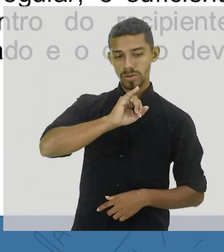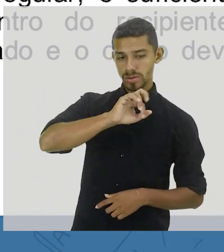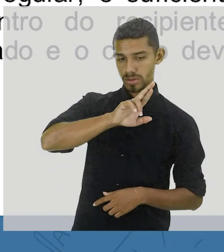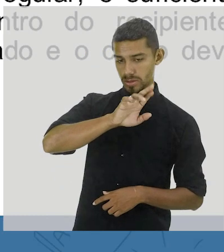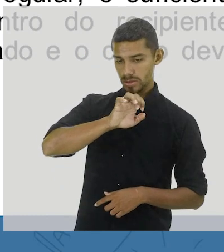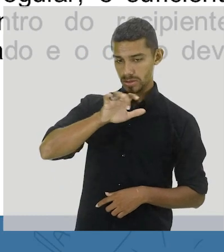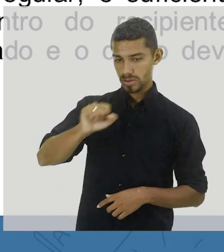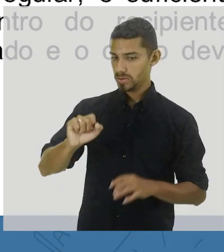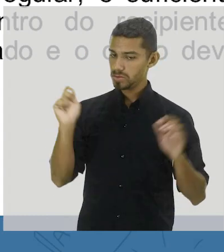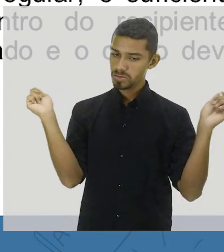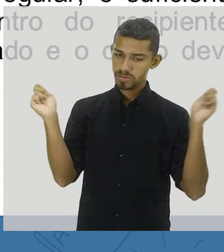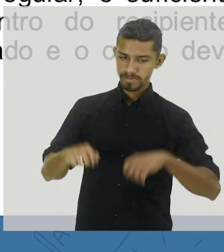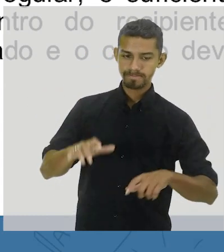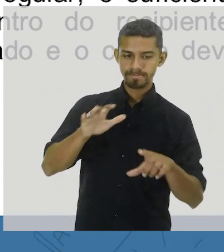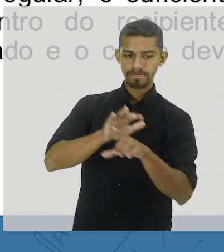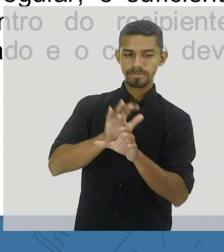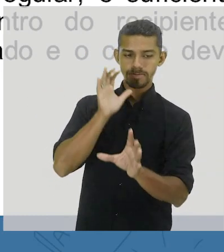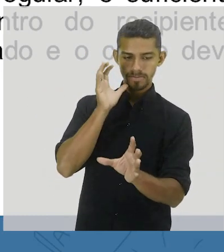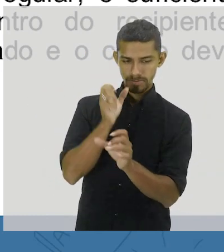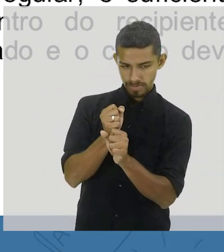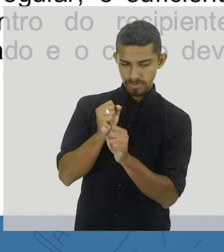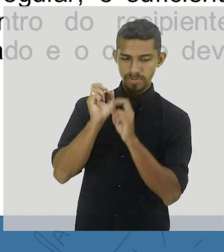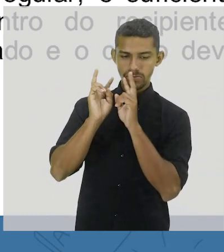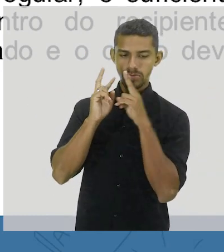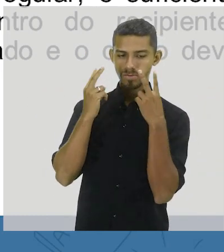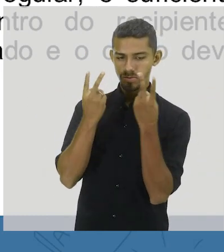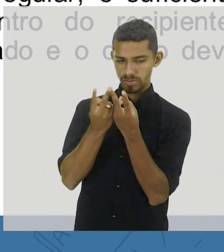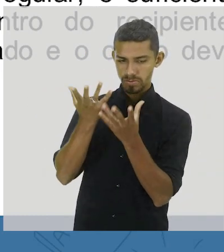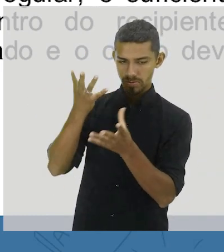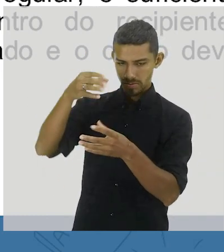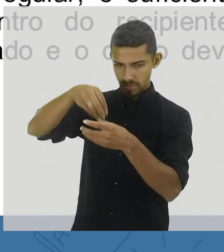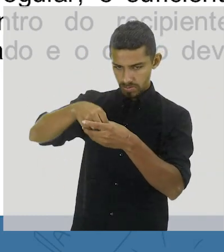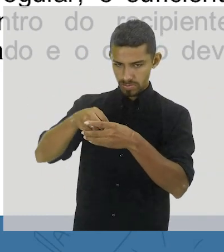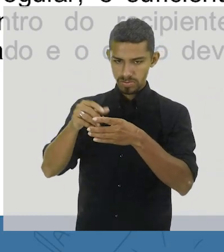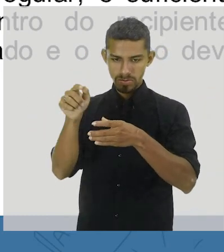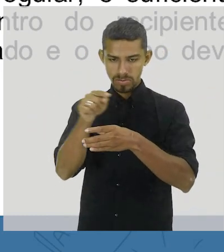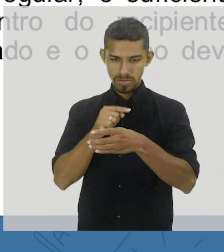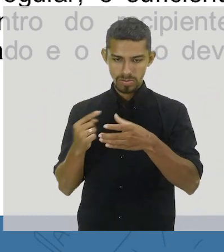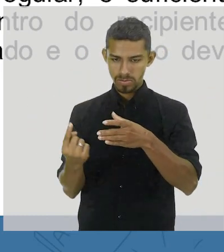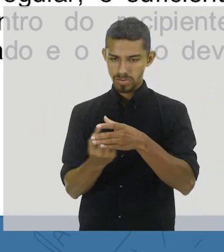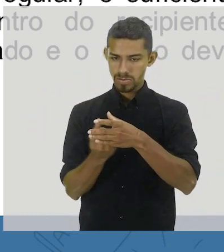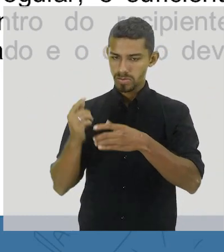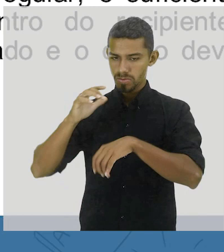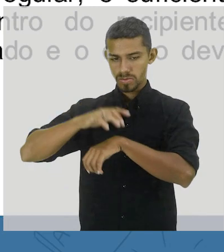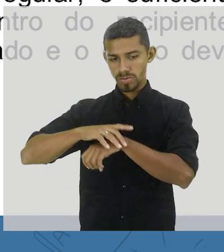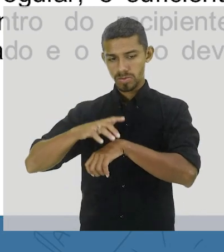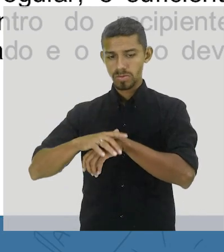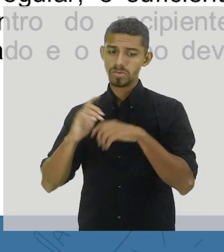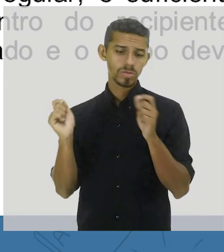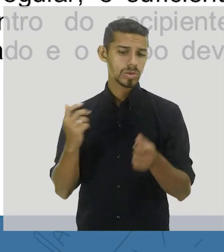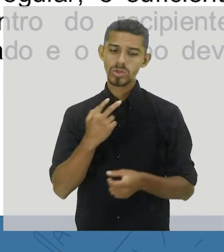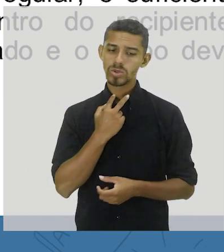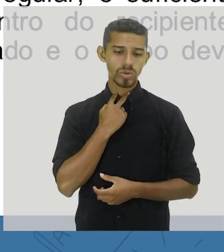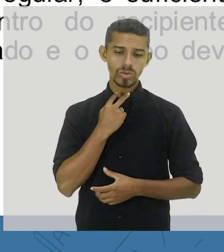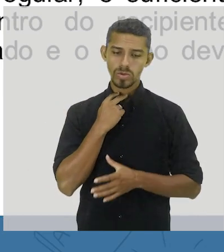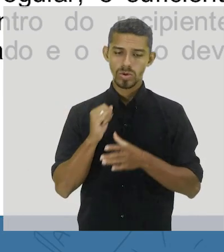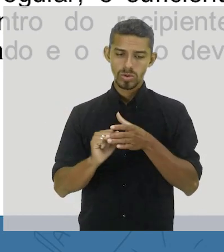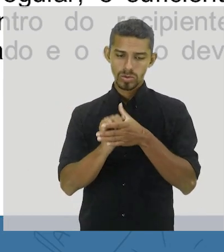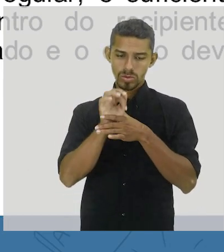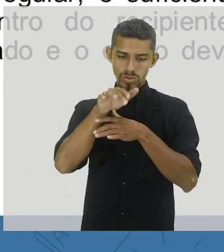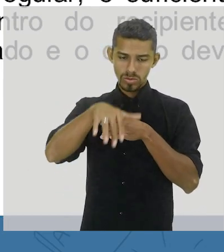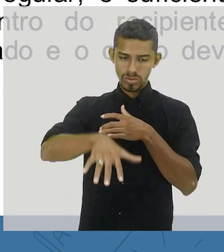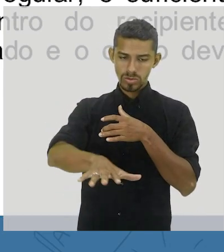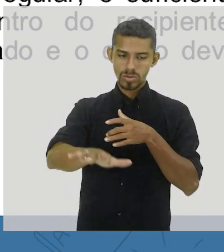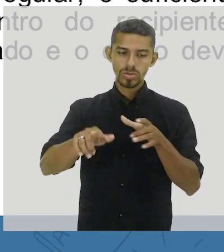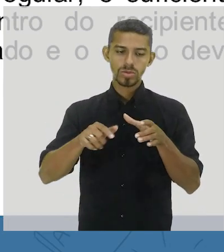foi deslocado dentro do recipiente. Obviamente, o líquido do recipiente não pode ser transbordado e